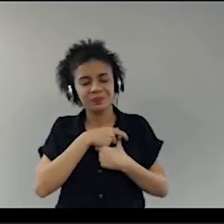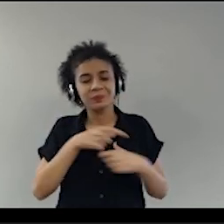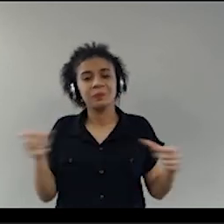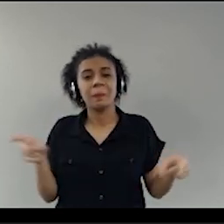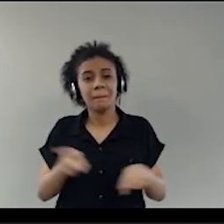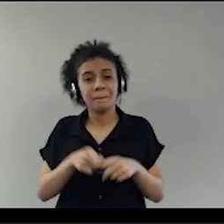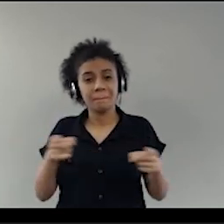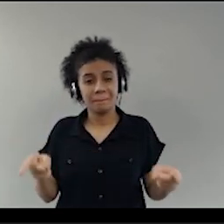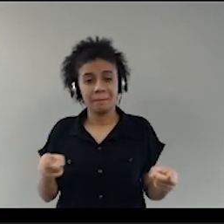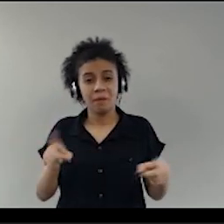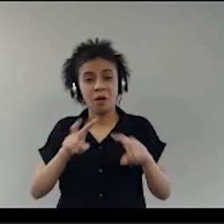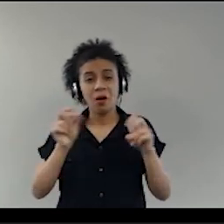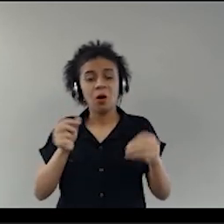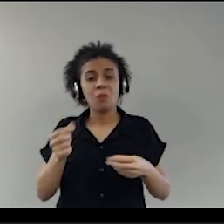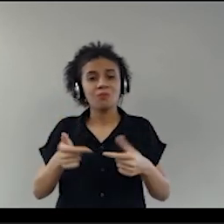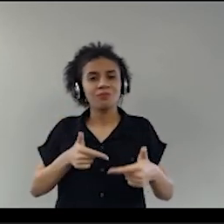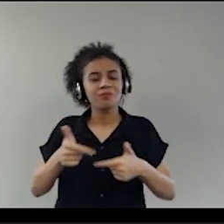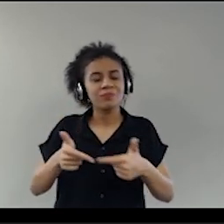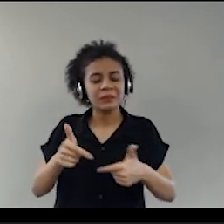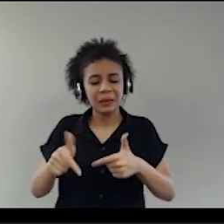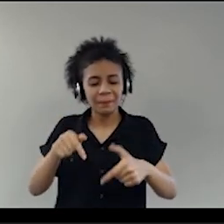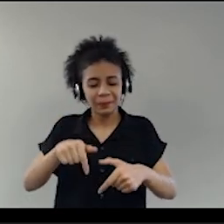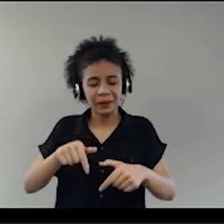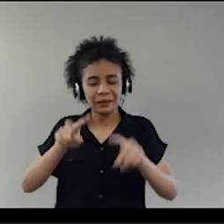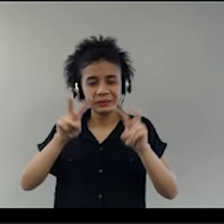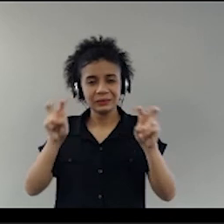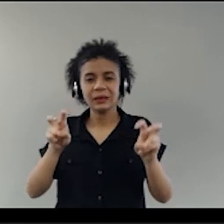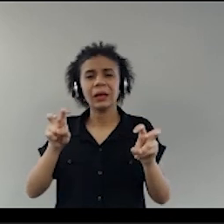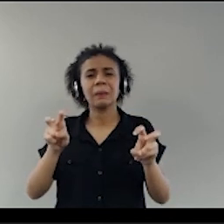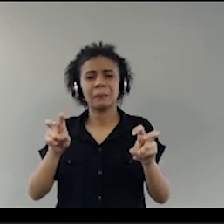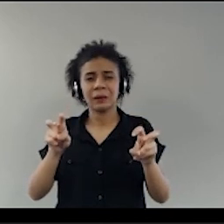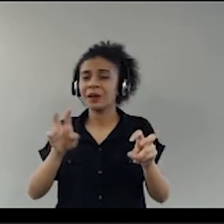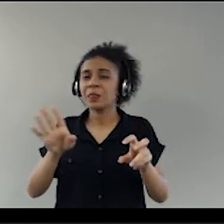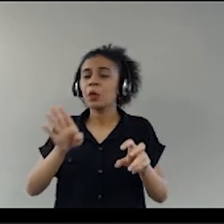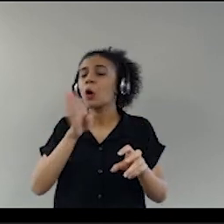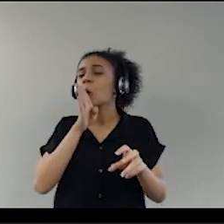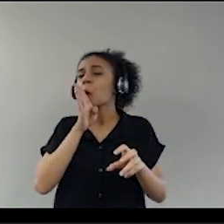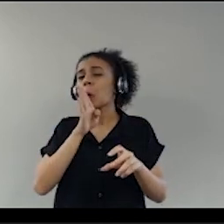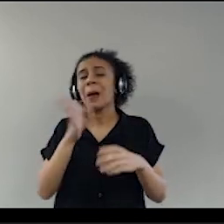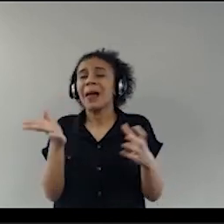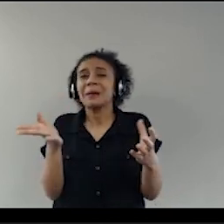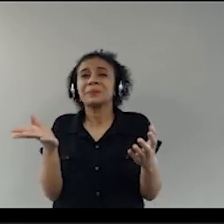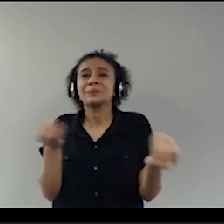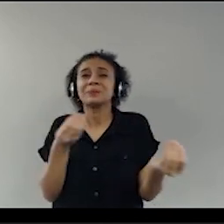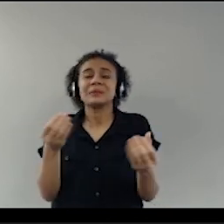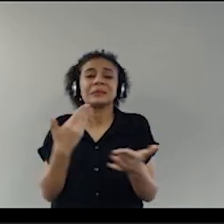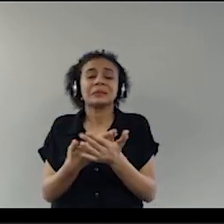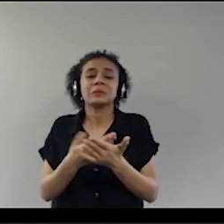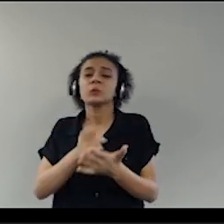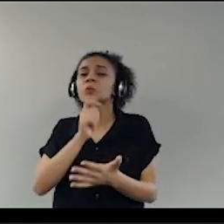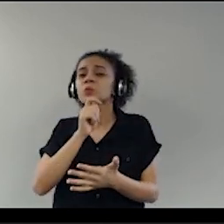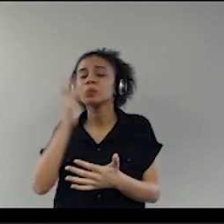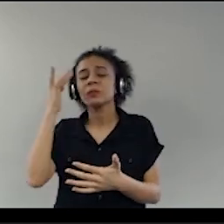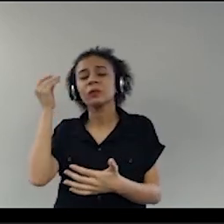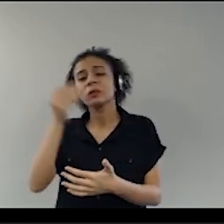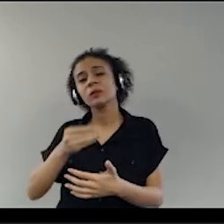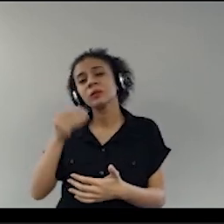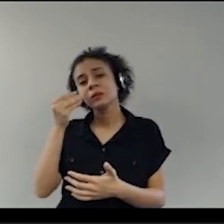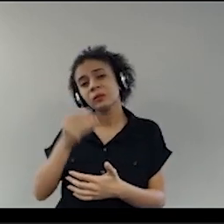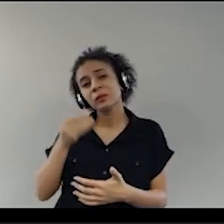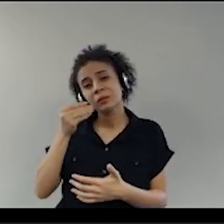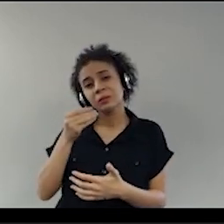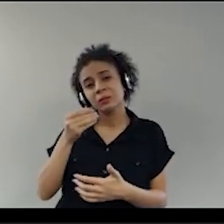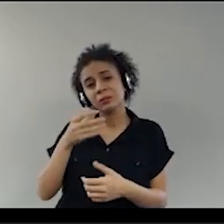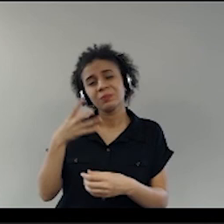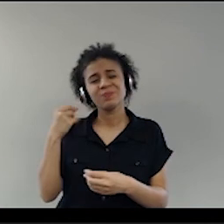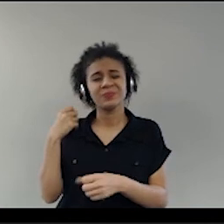significativos, mas a forma de lidar com esses significativos não é algo conhecido, é algo estudado pelos especialistas que há